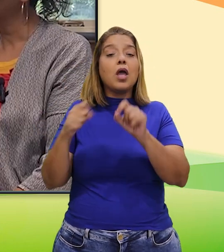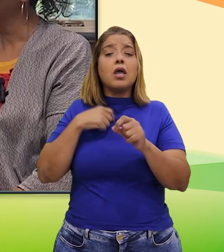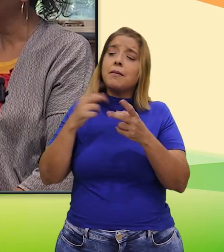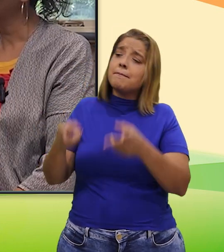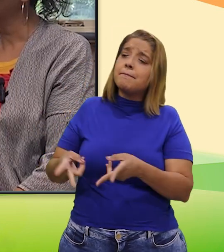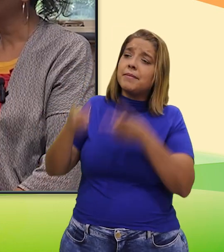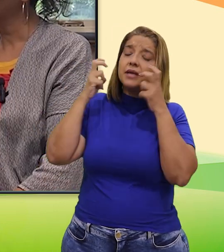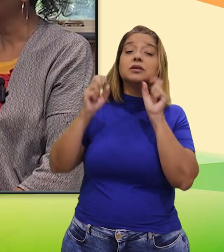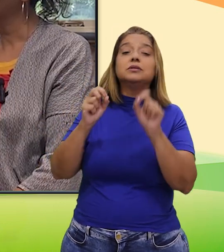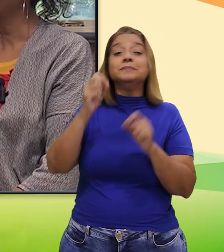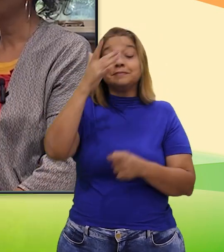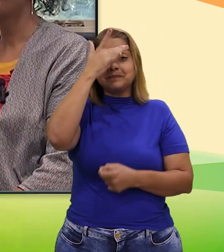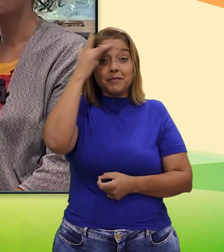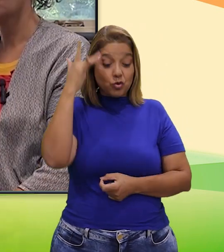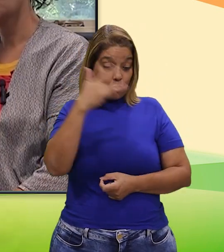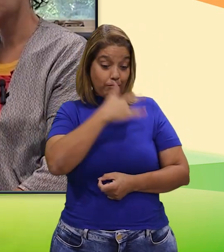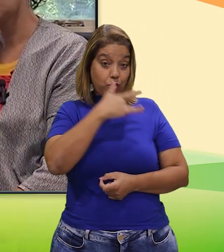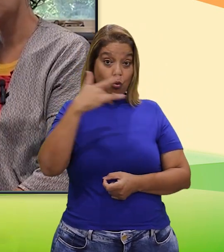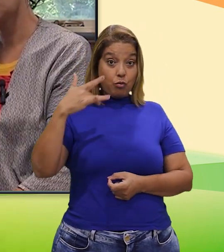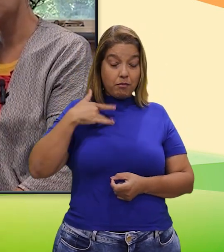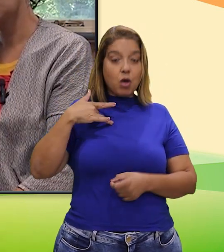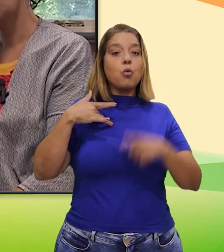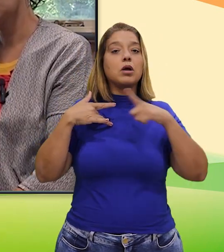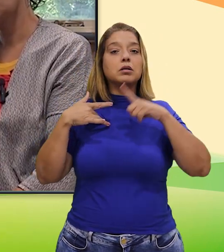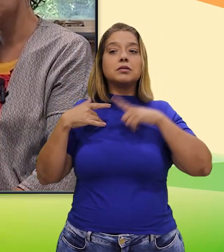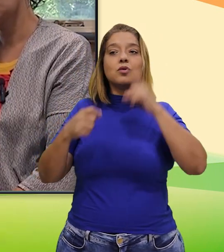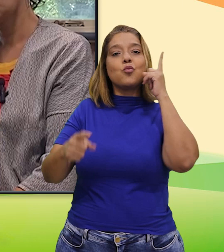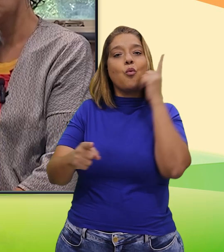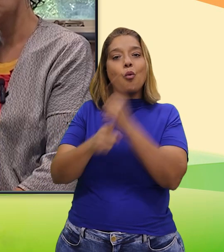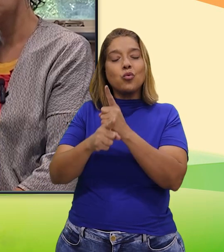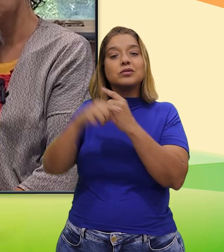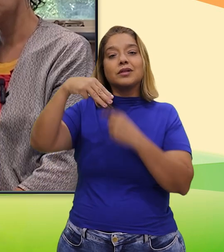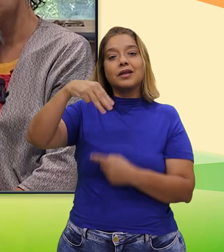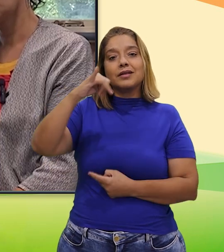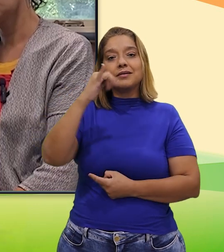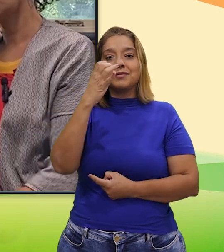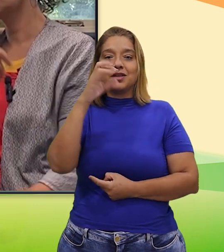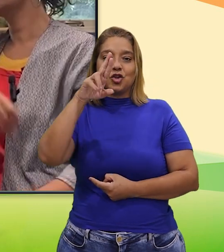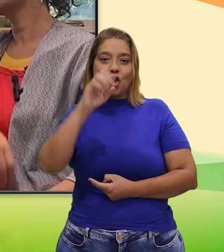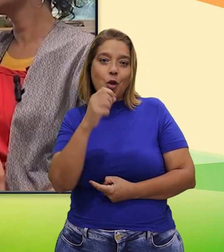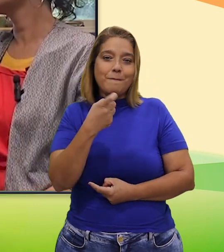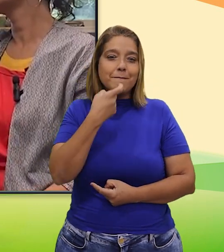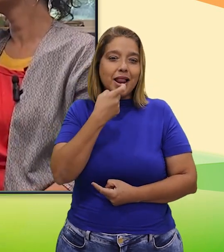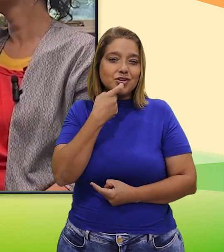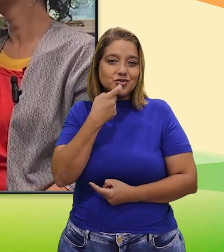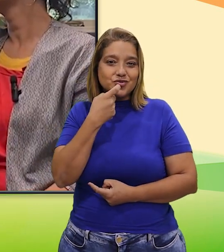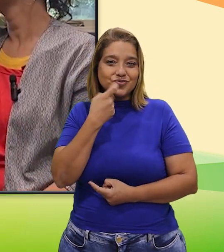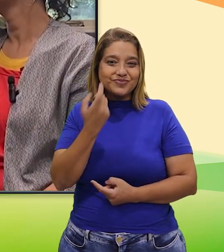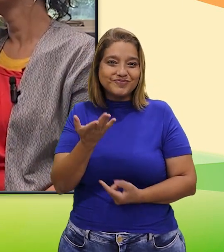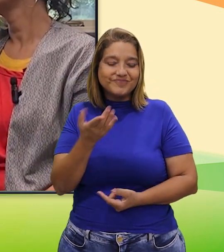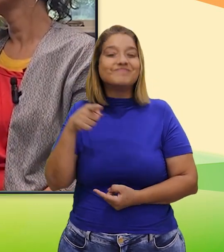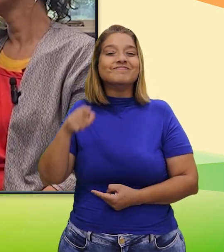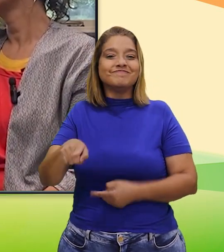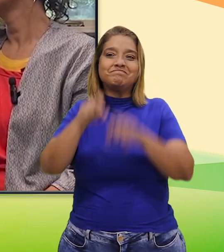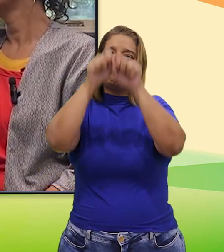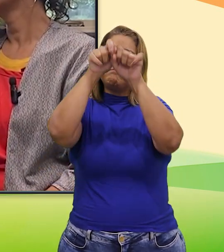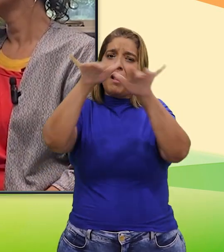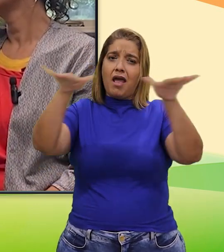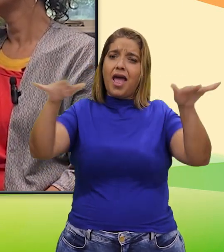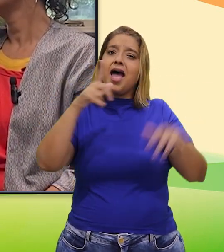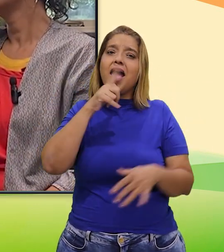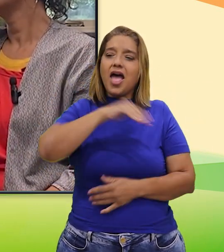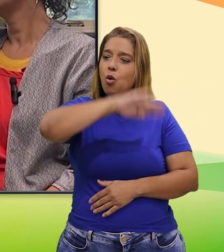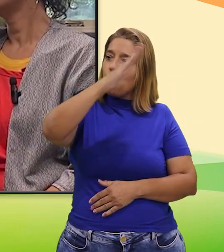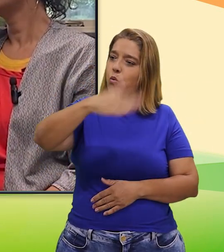Estados Unidos, foi percebido que no pulmão de pessoas você encontrava microplástico.